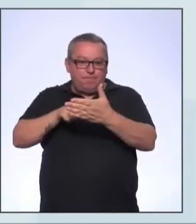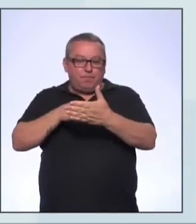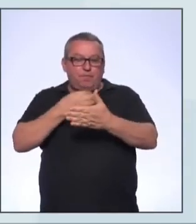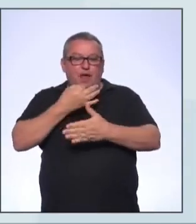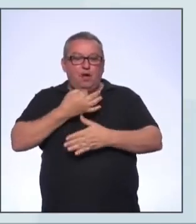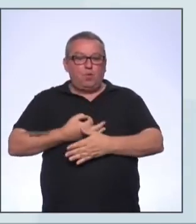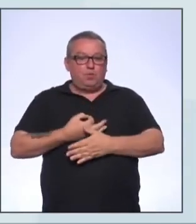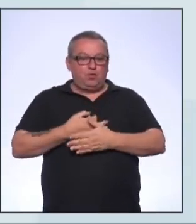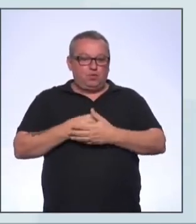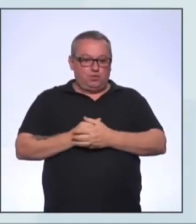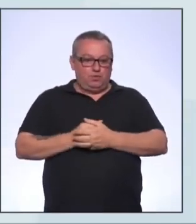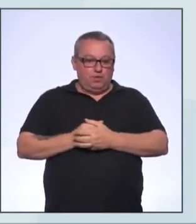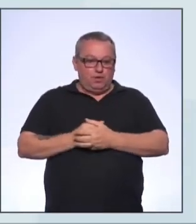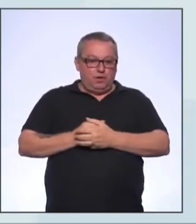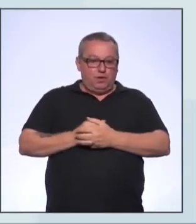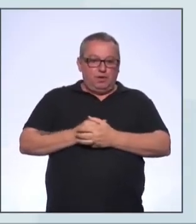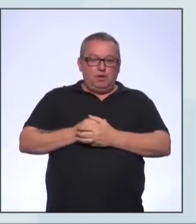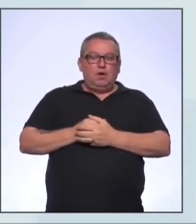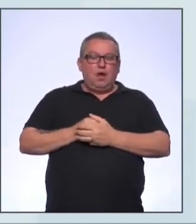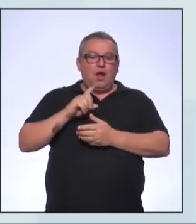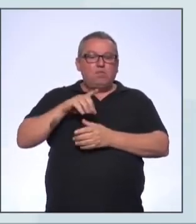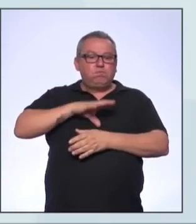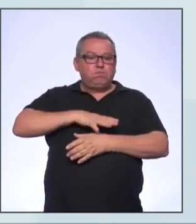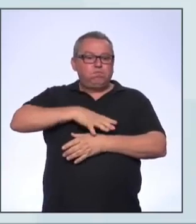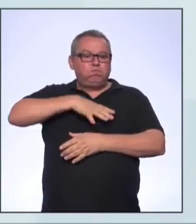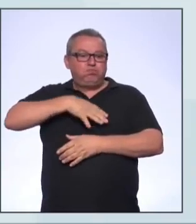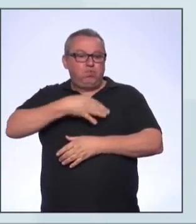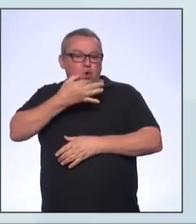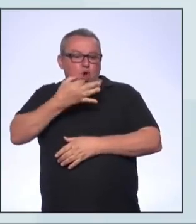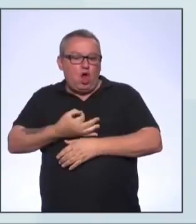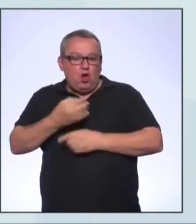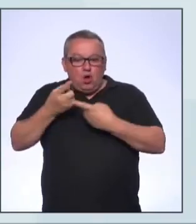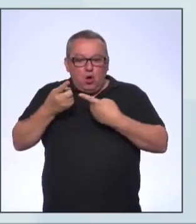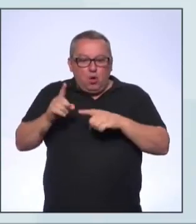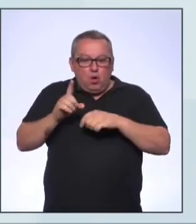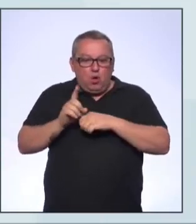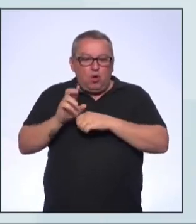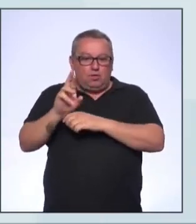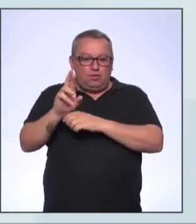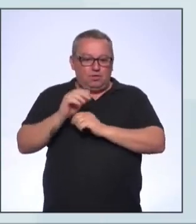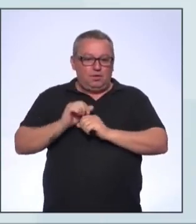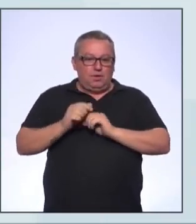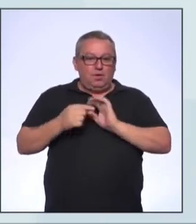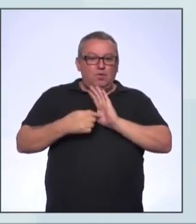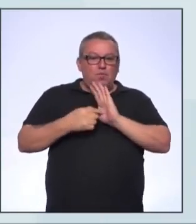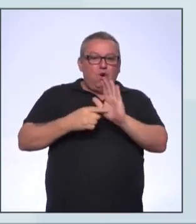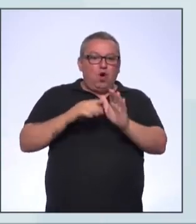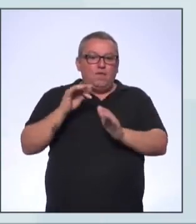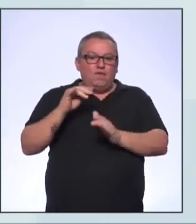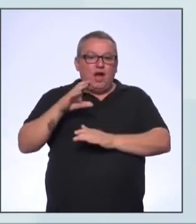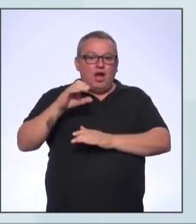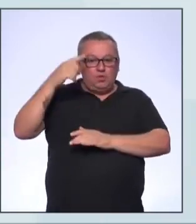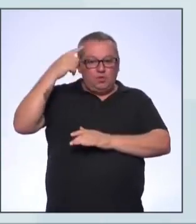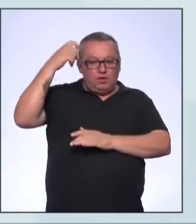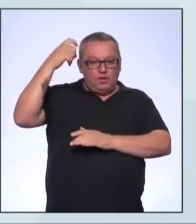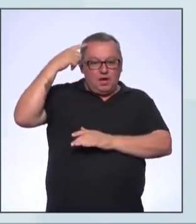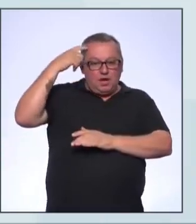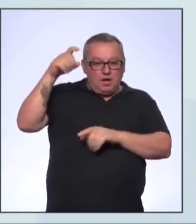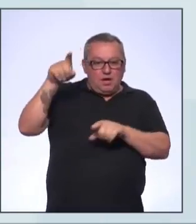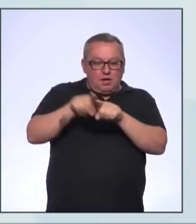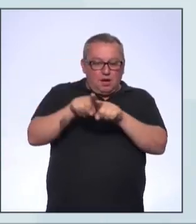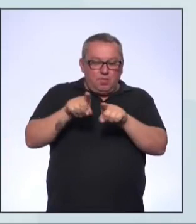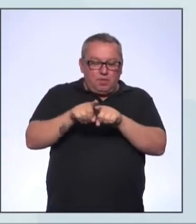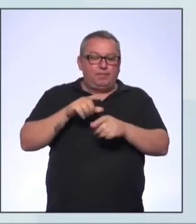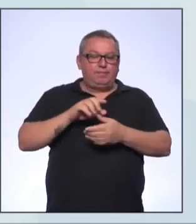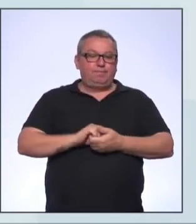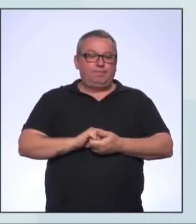argumento. Foi corajoso no seu argumento contra o doutor, ou seja, apresentou os fatos, suas ideias e discutiu com clareza